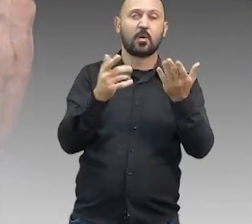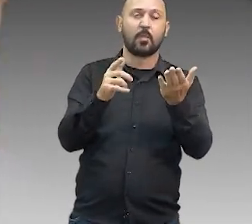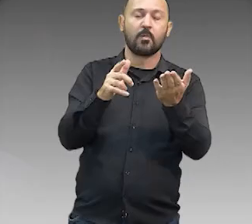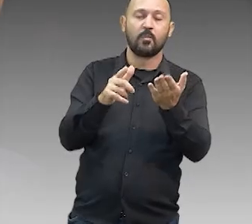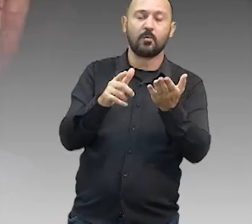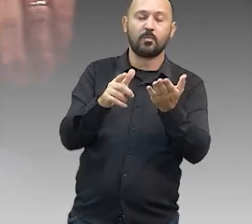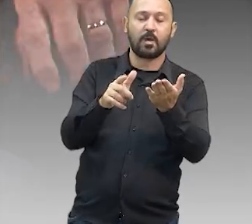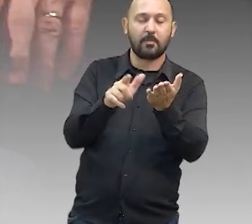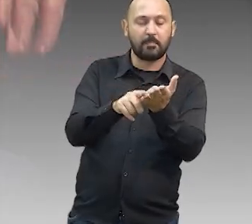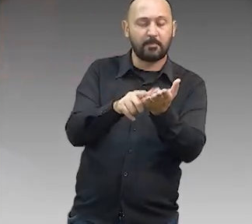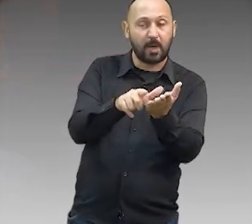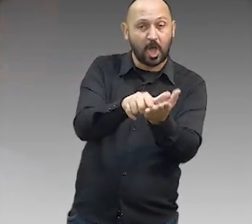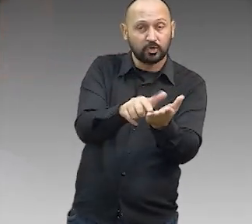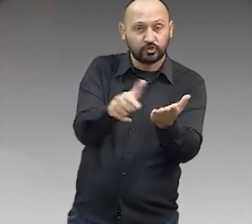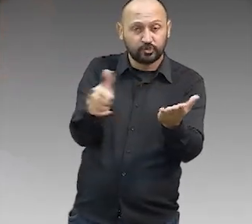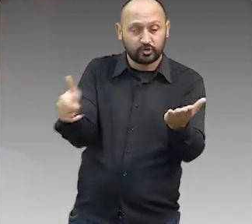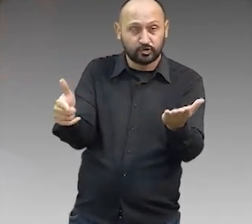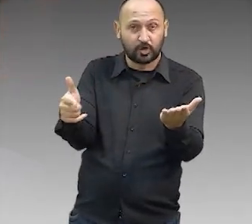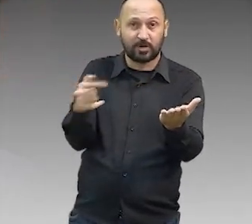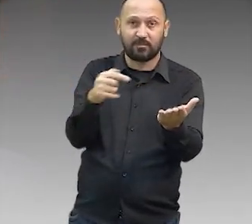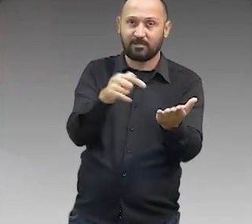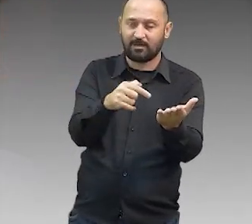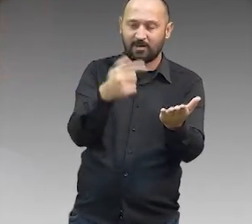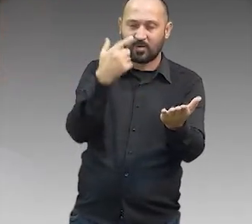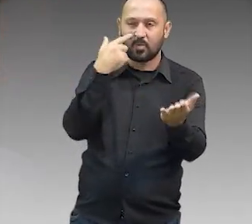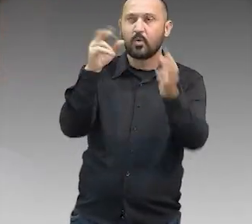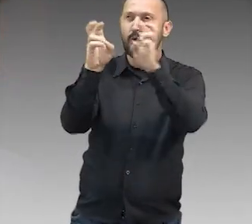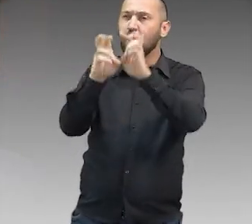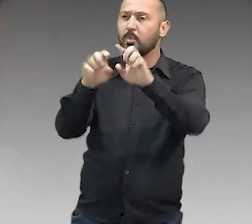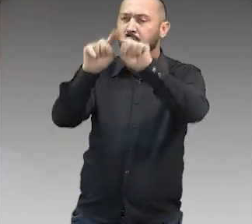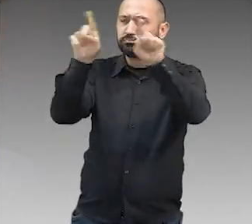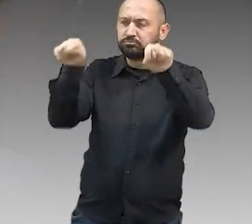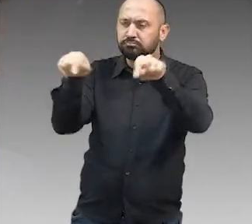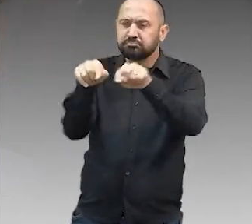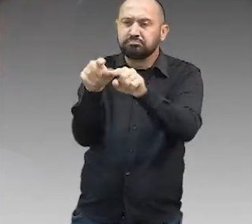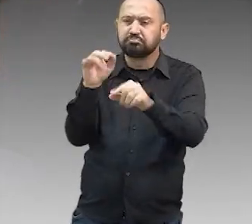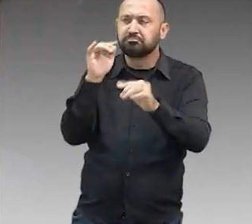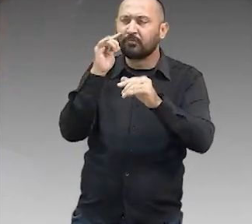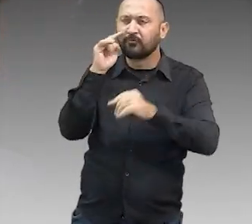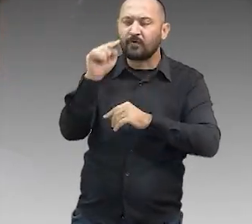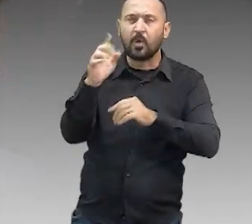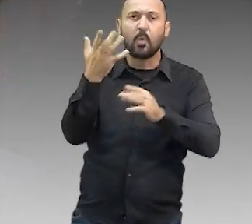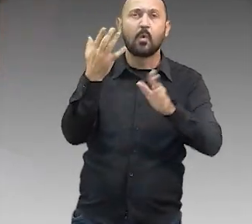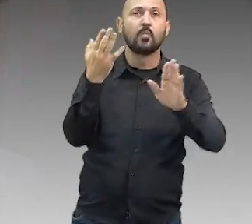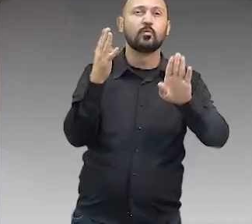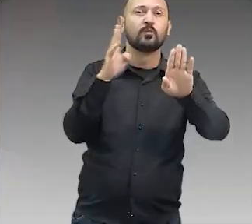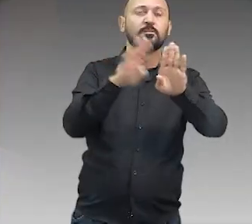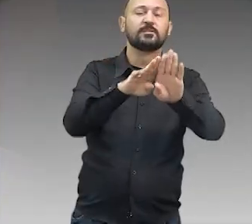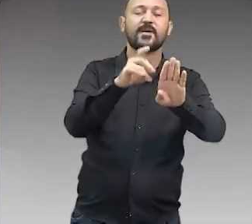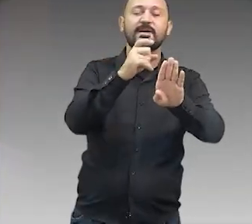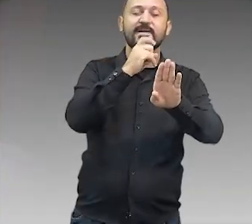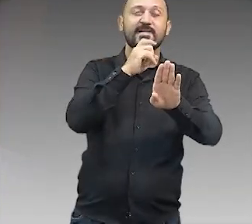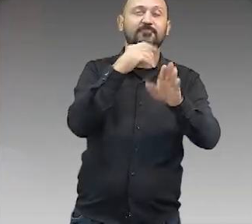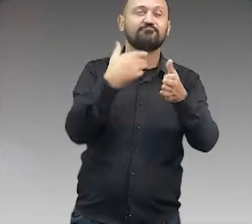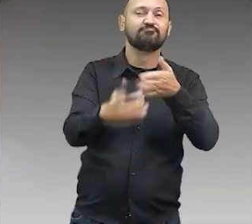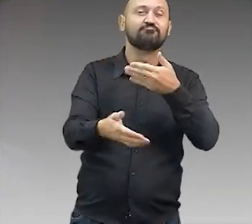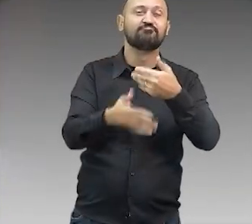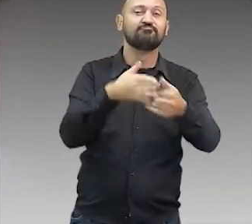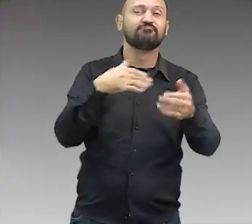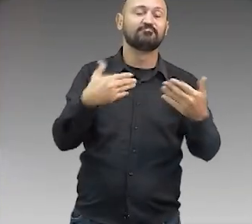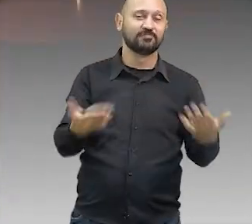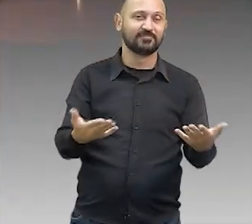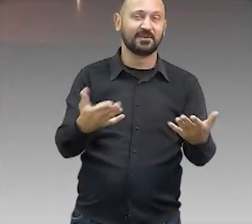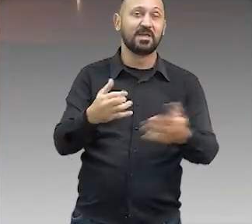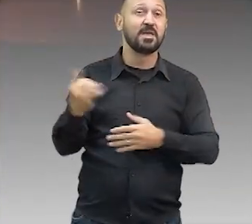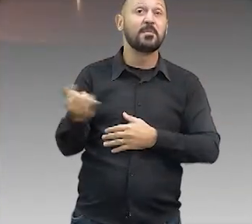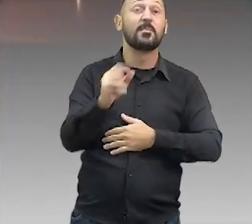computador, se é num celular ou na porta de uma geladeira. O que é importante é a notícia, é a